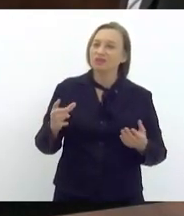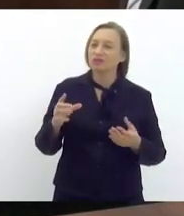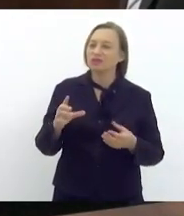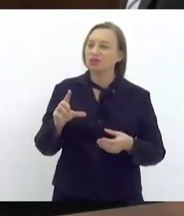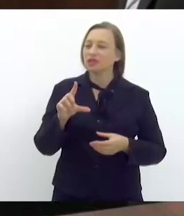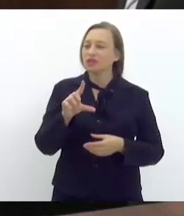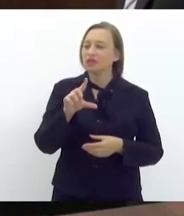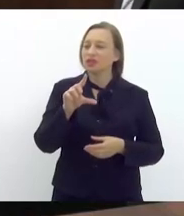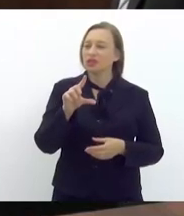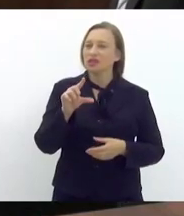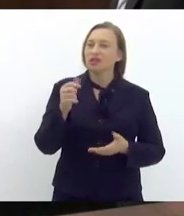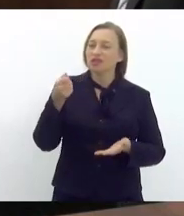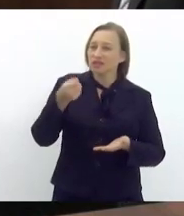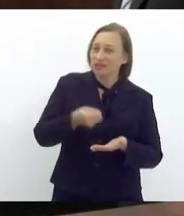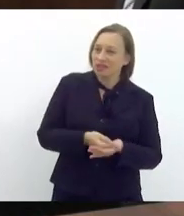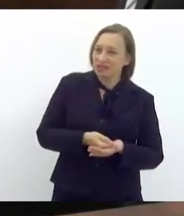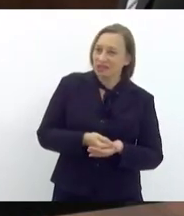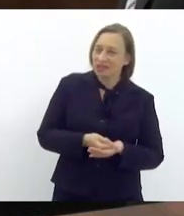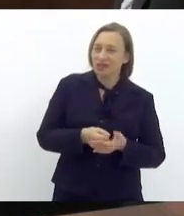submeteu o plenário só isso